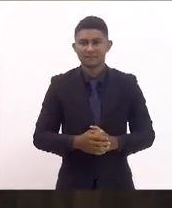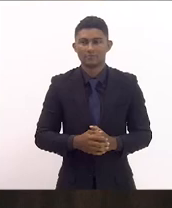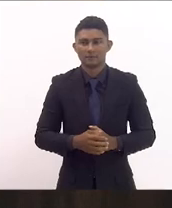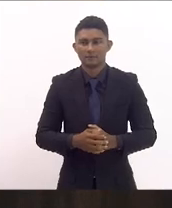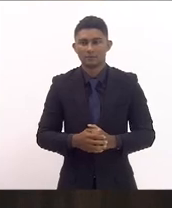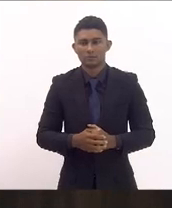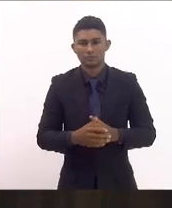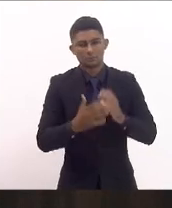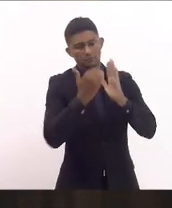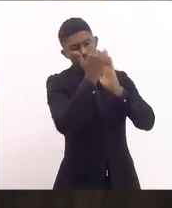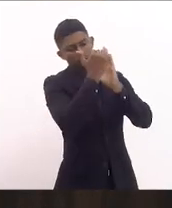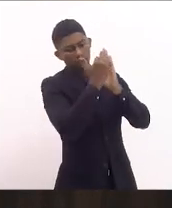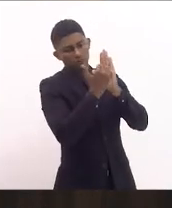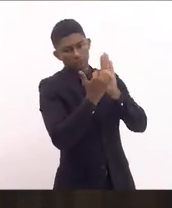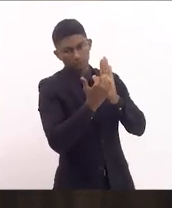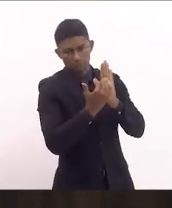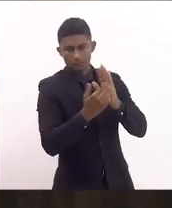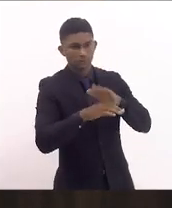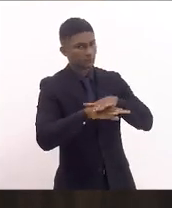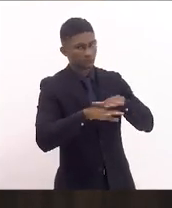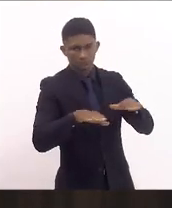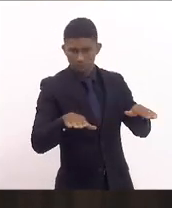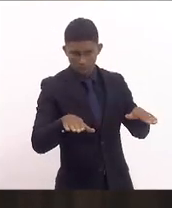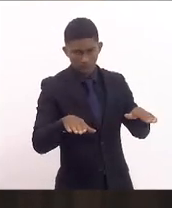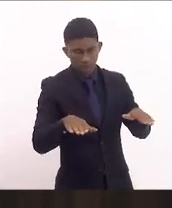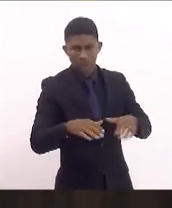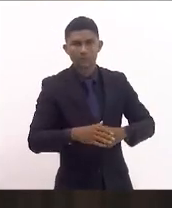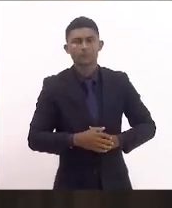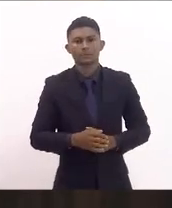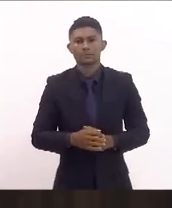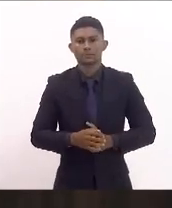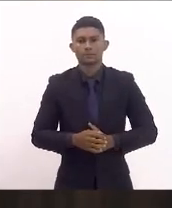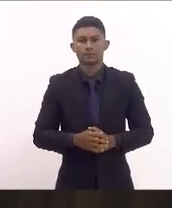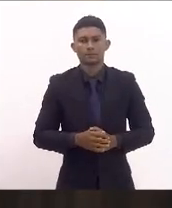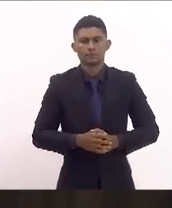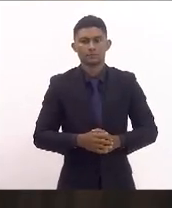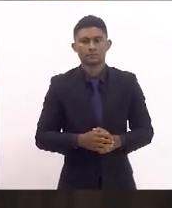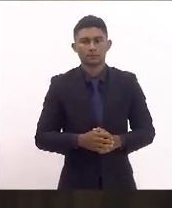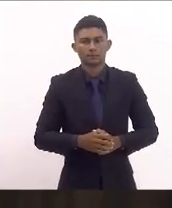há nada mais a tratar na ordem do dia mesmo está encerrada